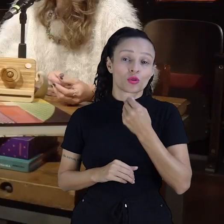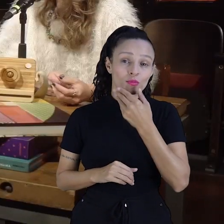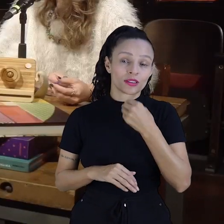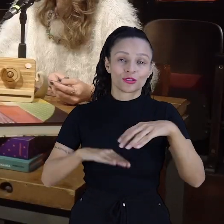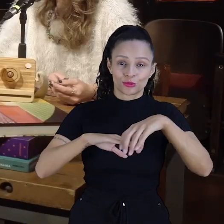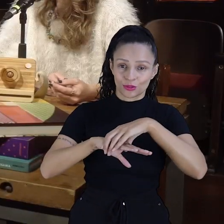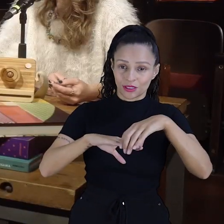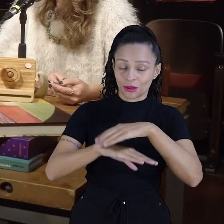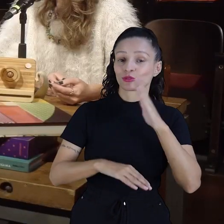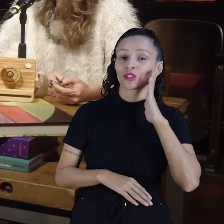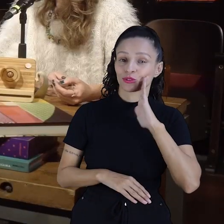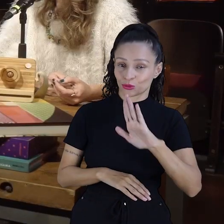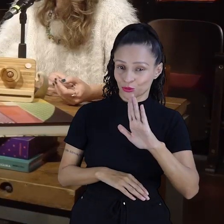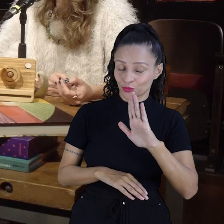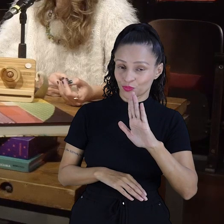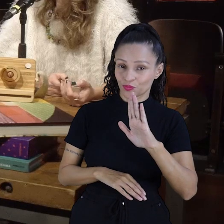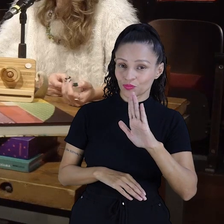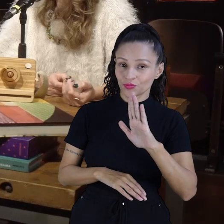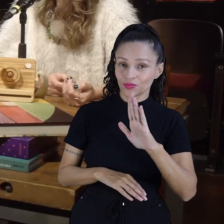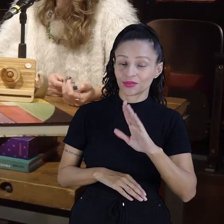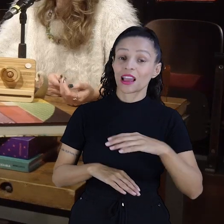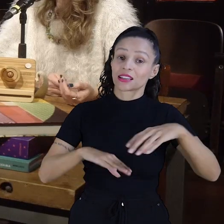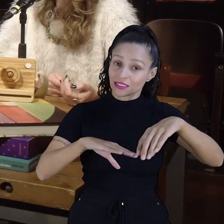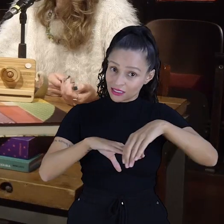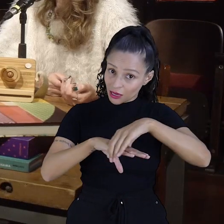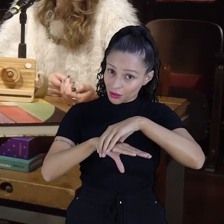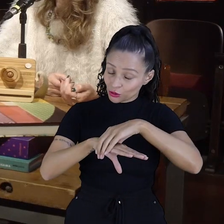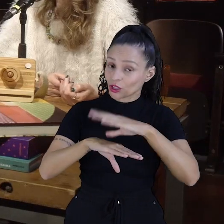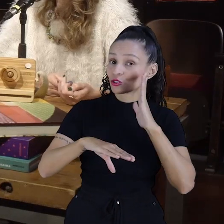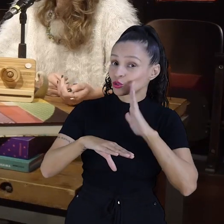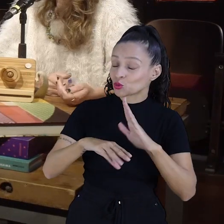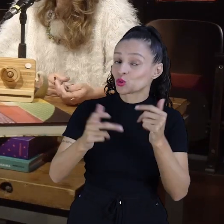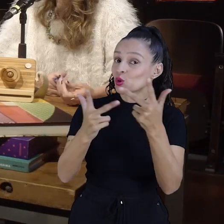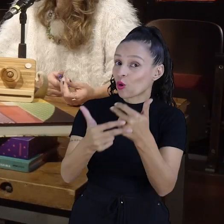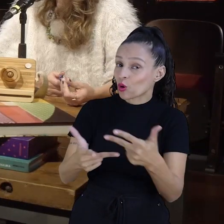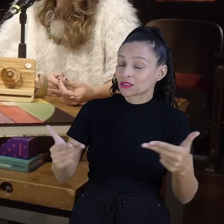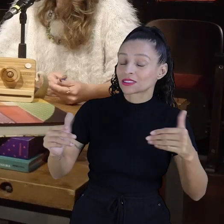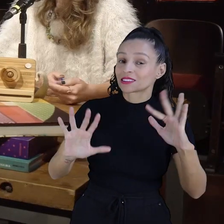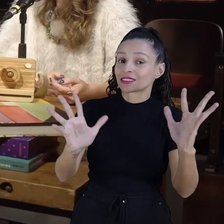O Menino do Sapato Azul. Quando ele calça sapato